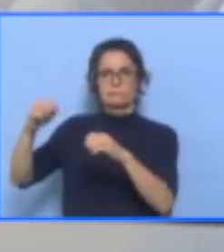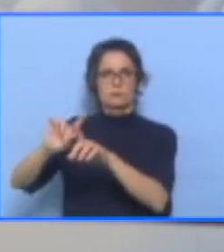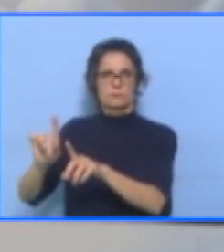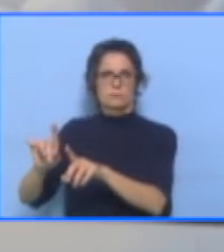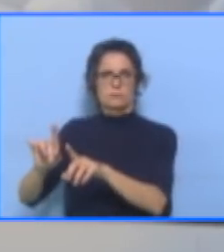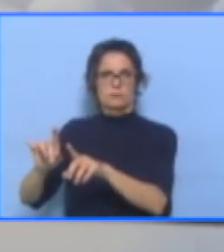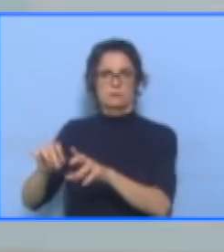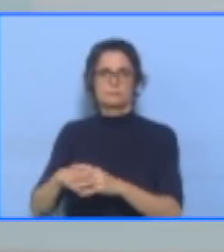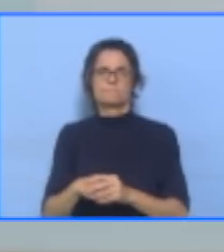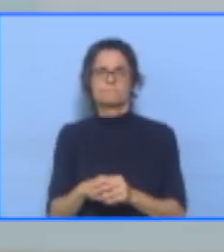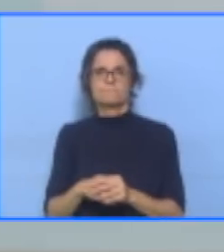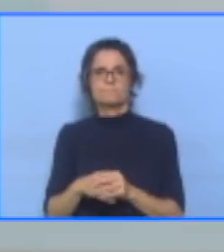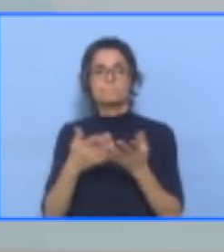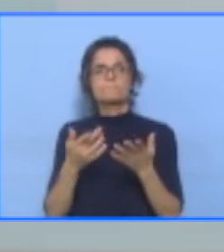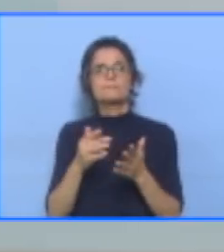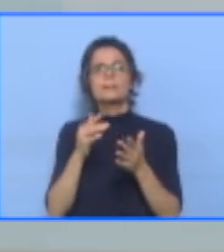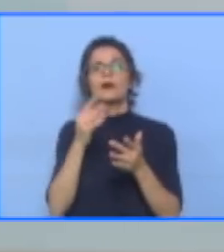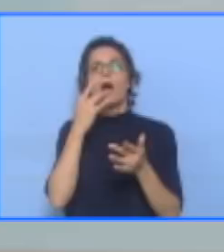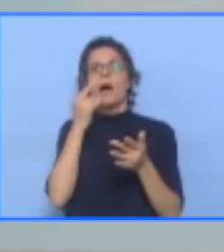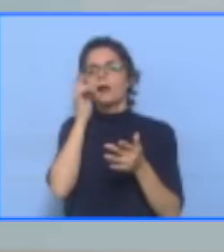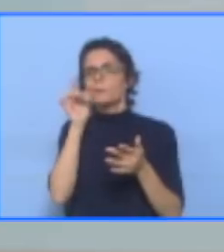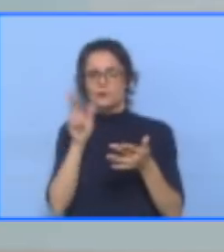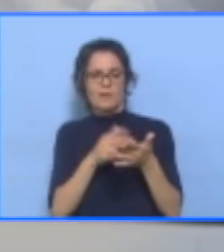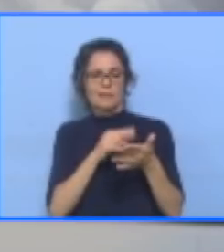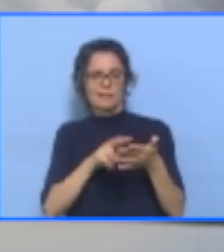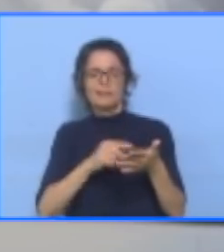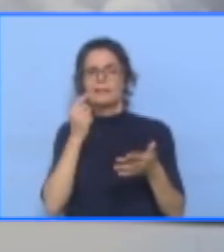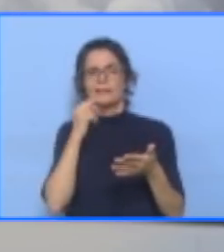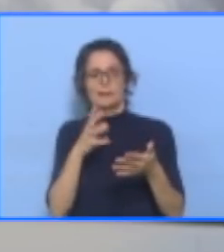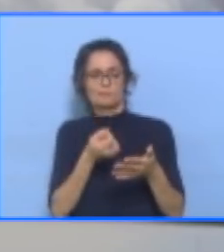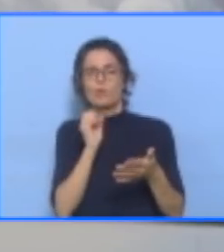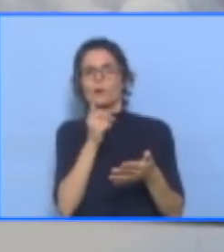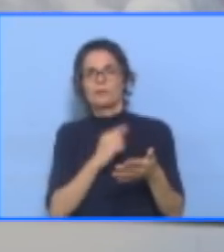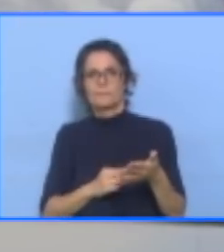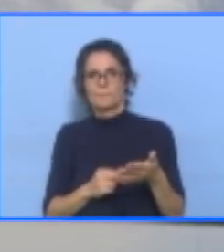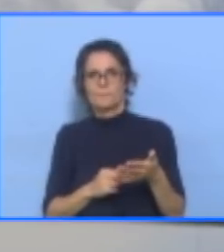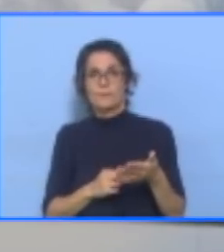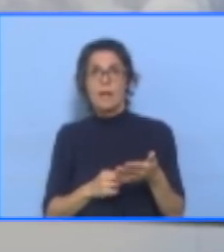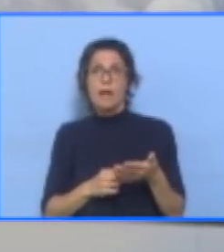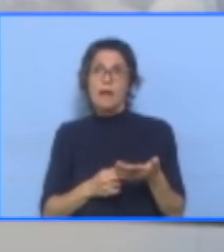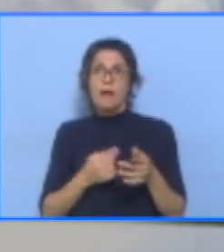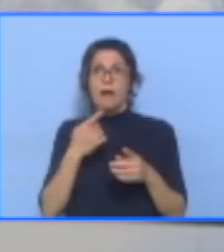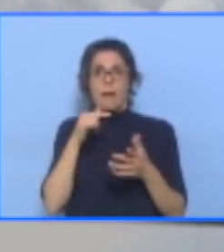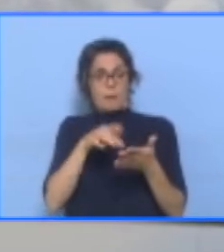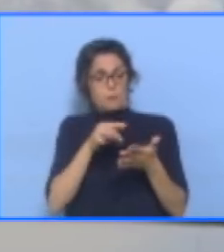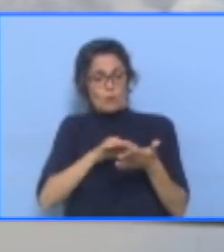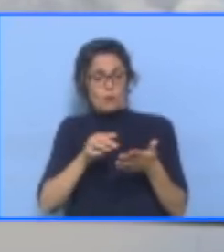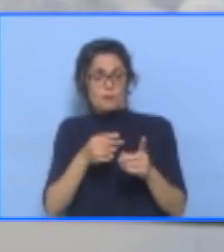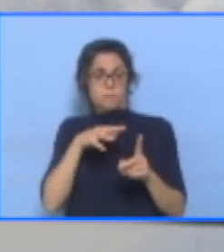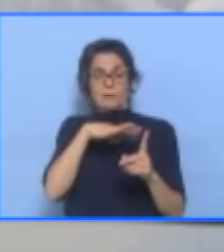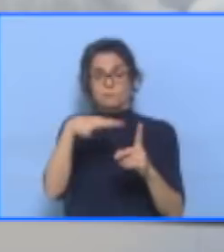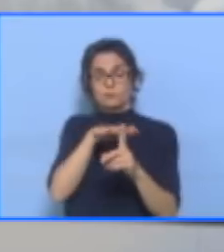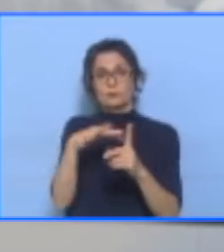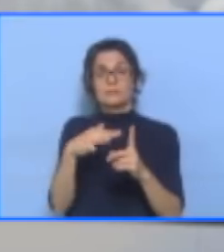O que é que o leitor encontra neste livro? O leitor encontra, como lhe disse, perspectivas diversificadas de investigadores